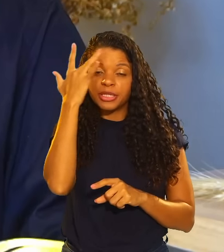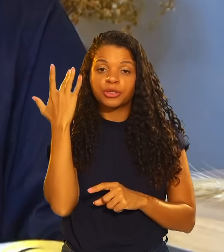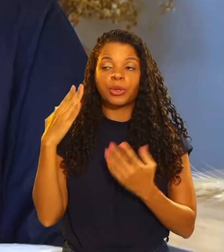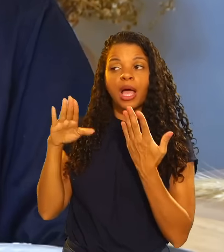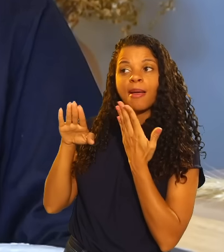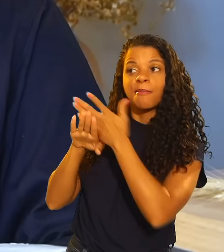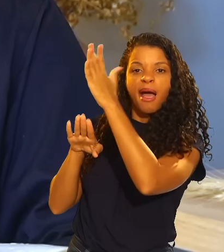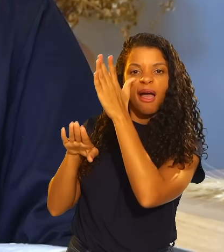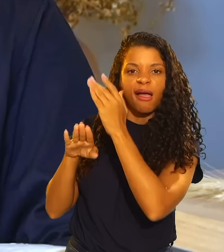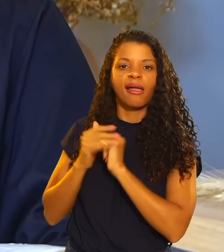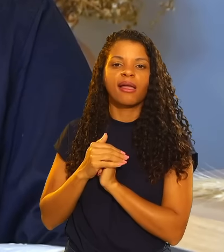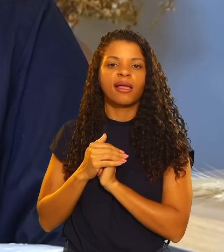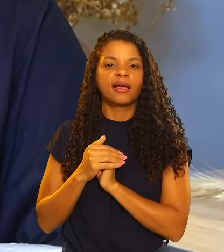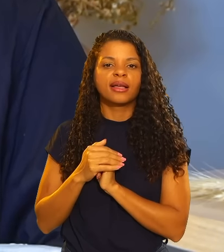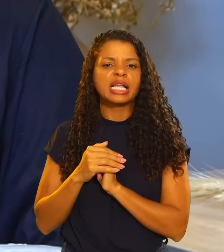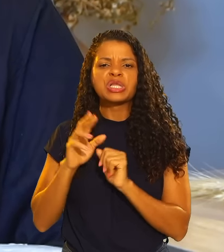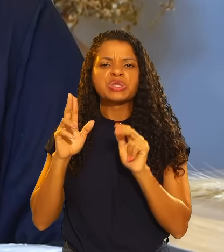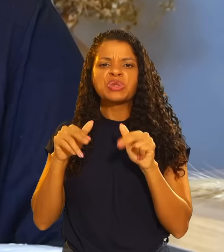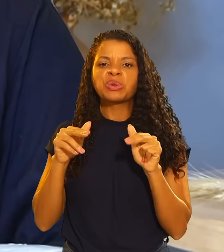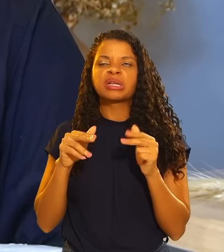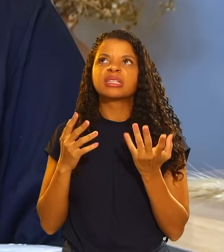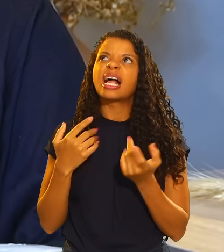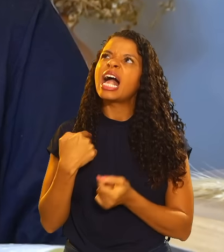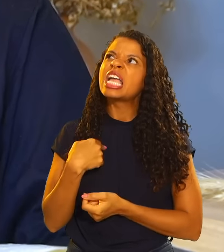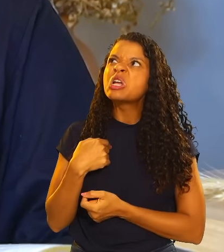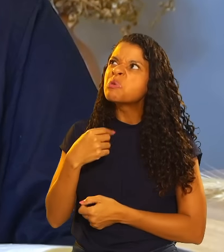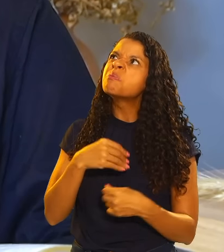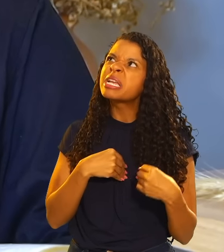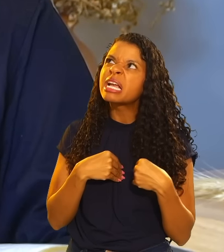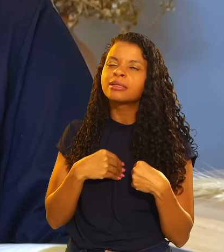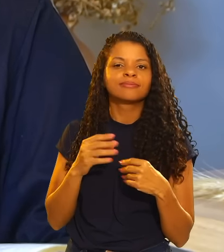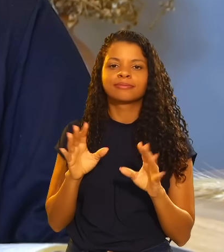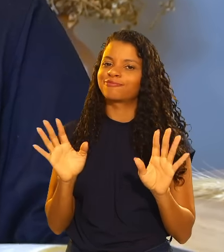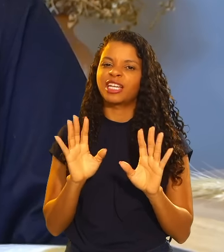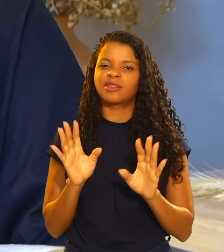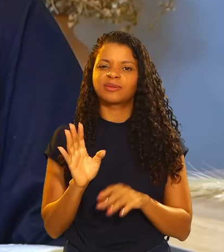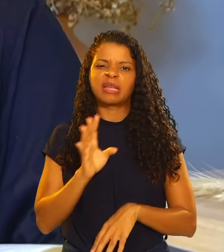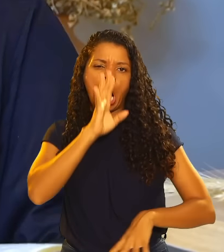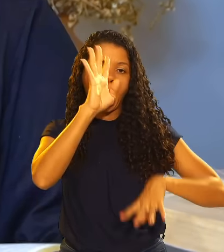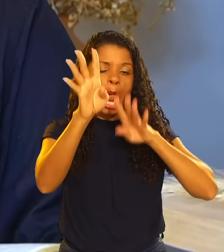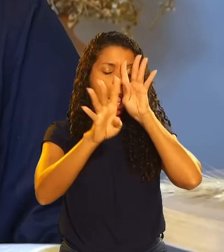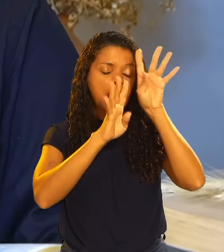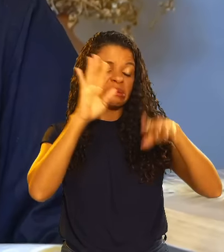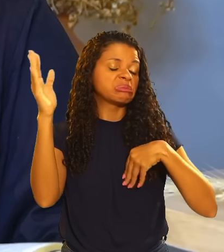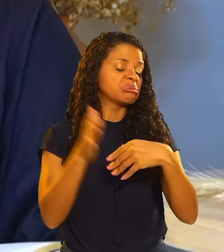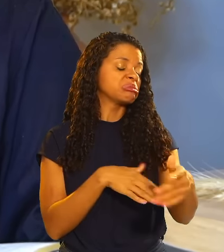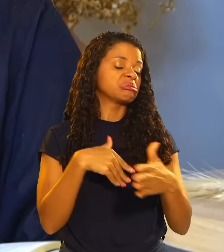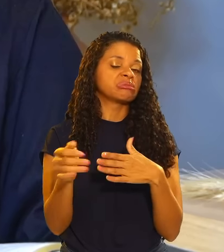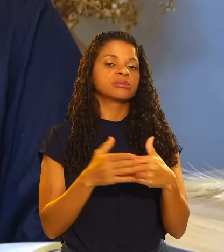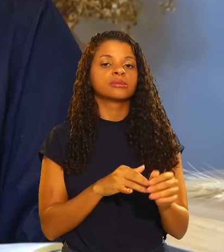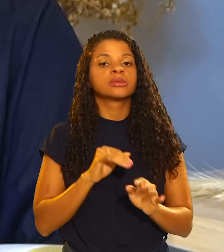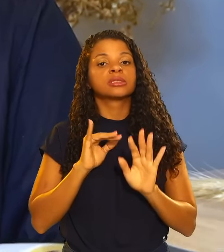nessa ocasião já não se preocupam com mais nada. Então, se você ainda se sente incomodado por algo, por uma atitude, um